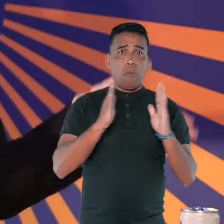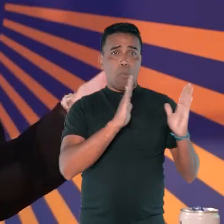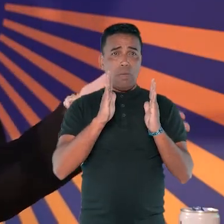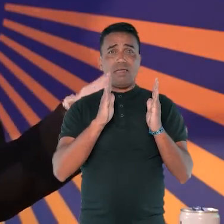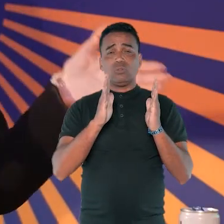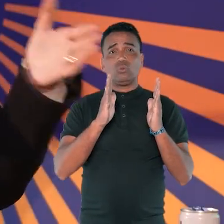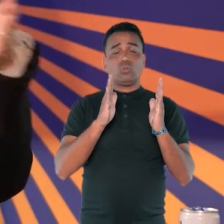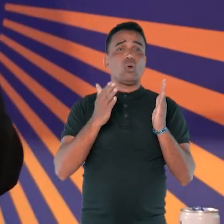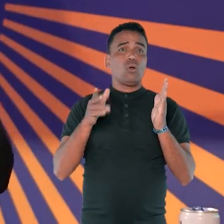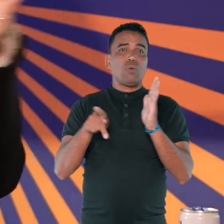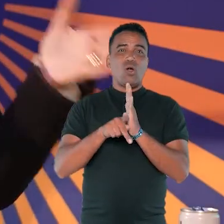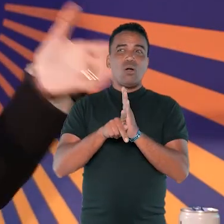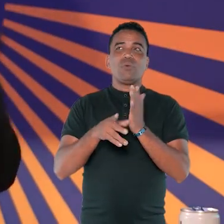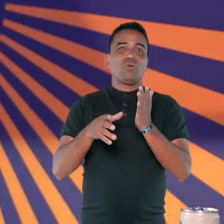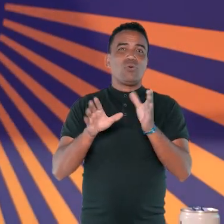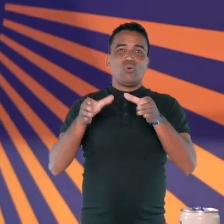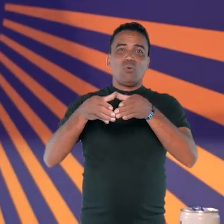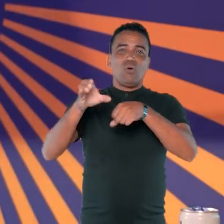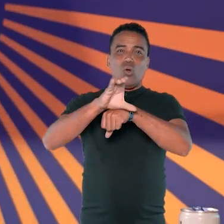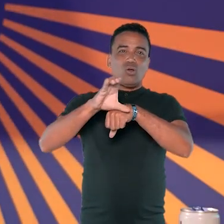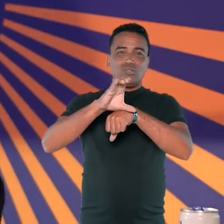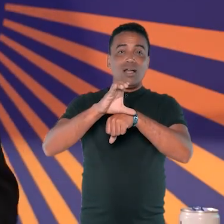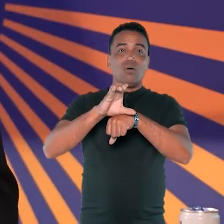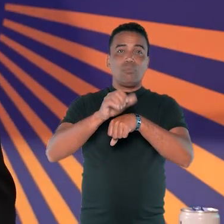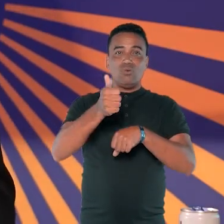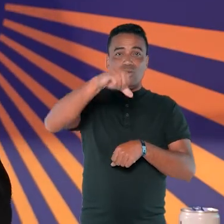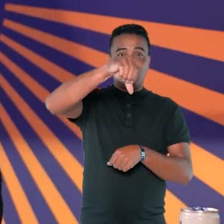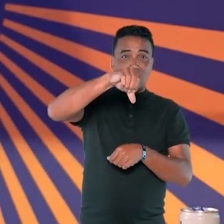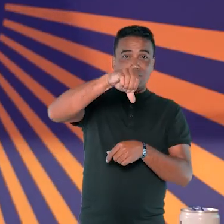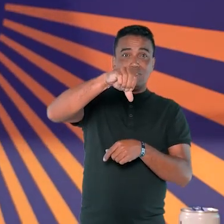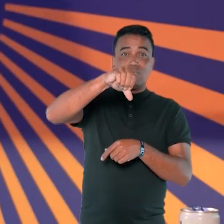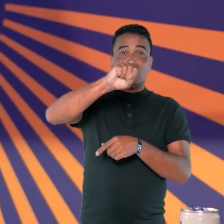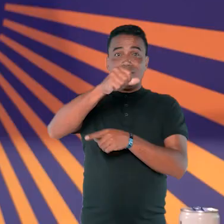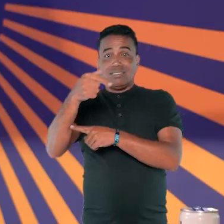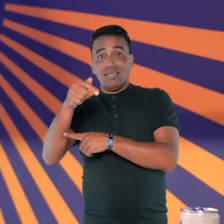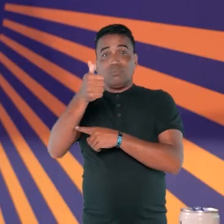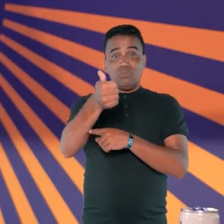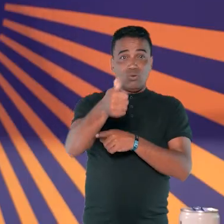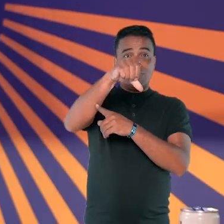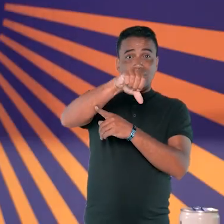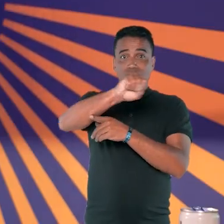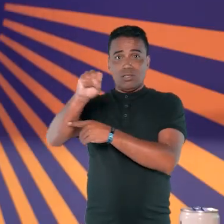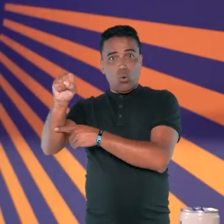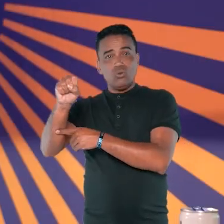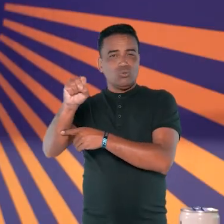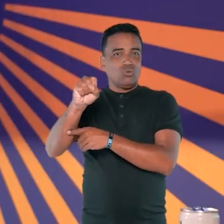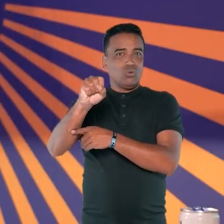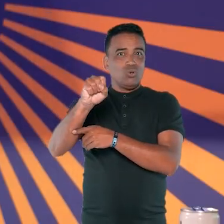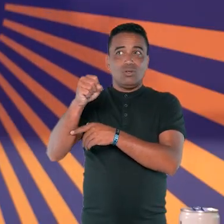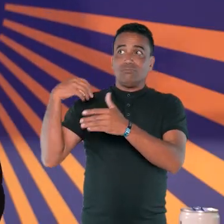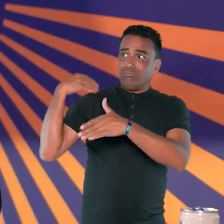da Constituinte, 87, 88 até agora, nós andamos em muitas coisas, estamos falando. Não